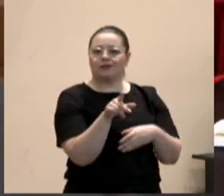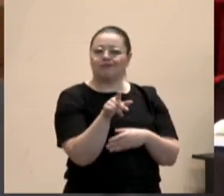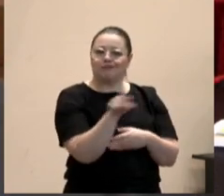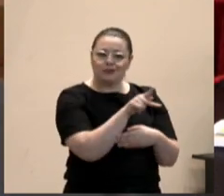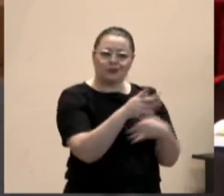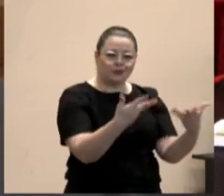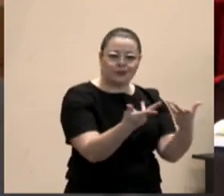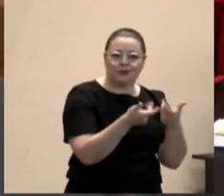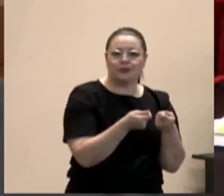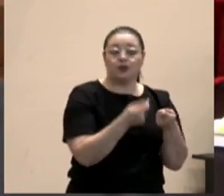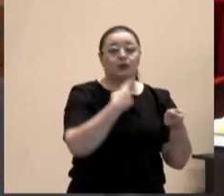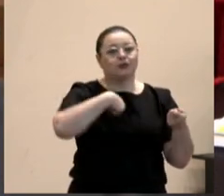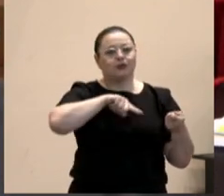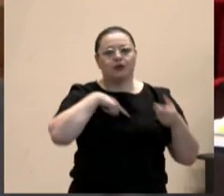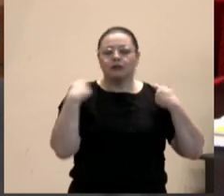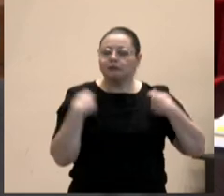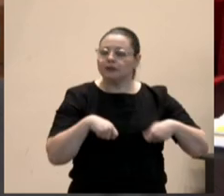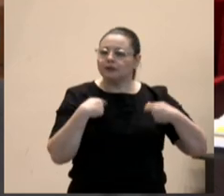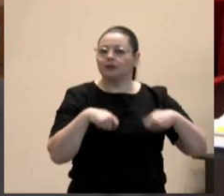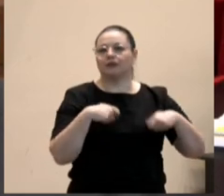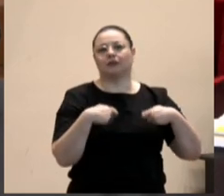nós precisamos garantir